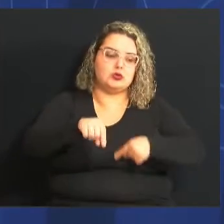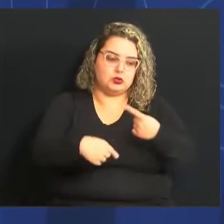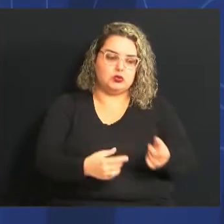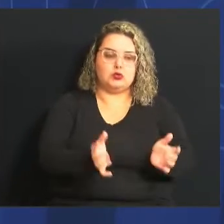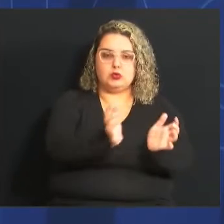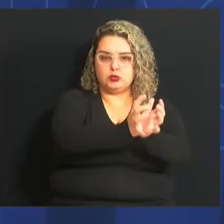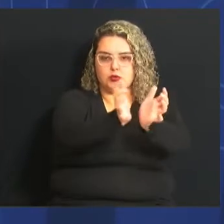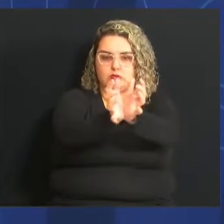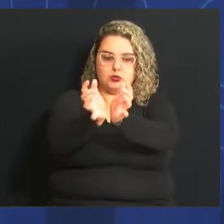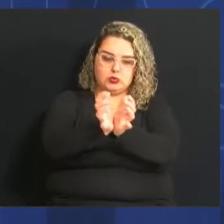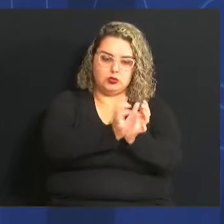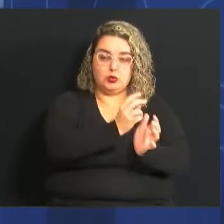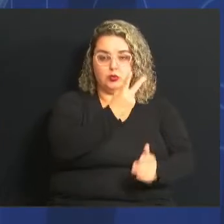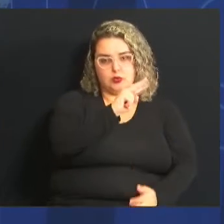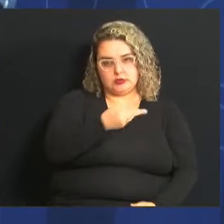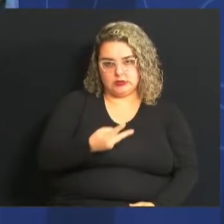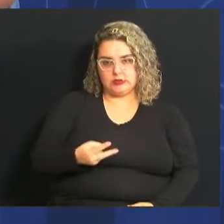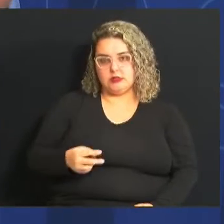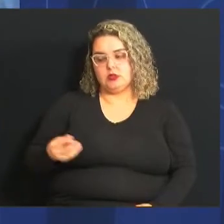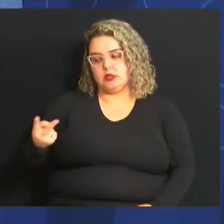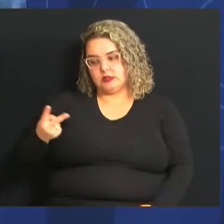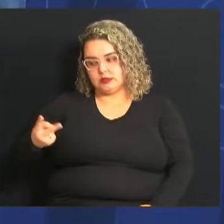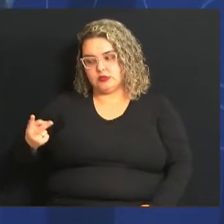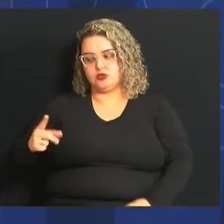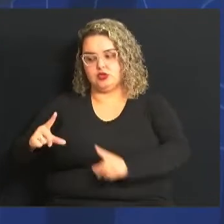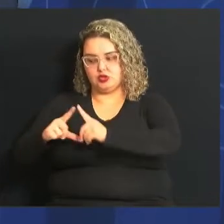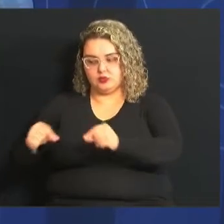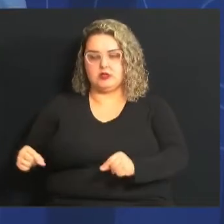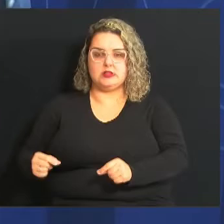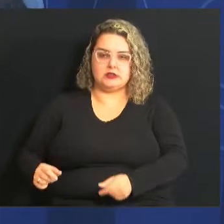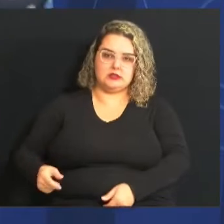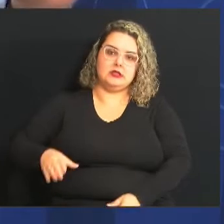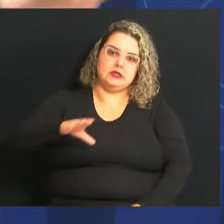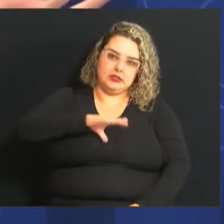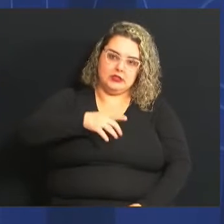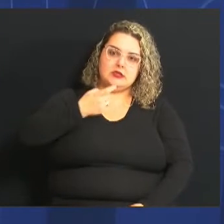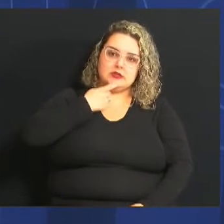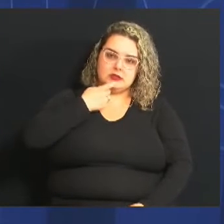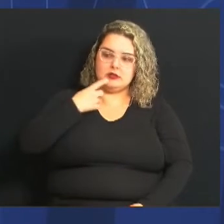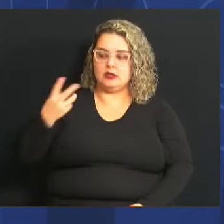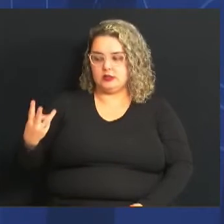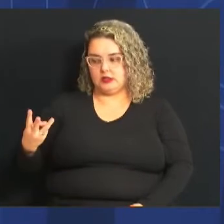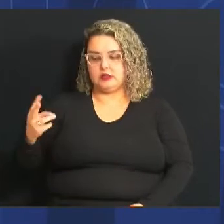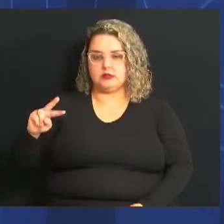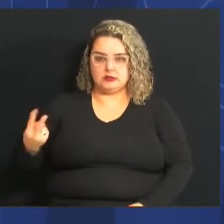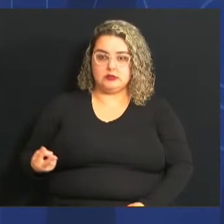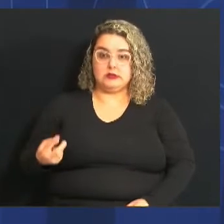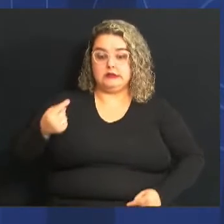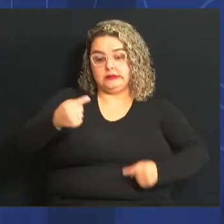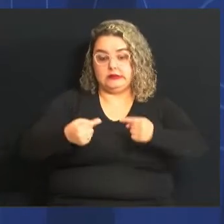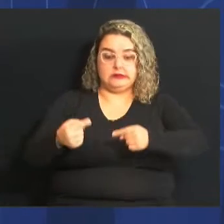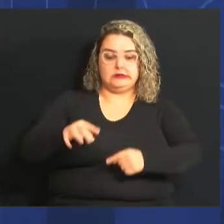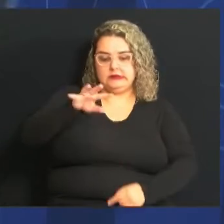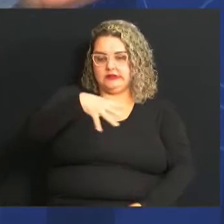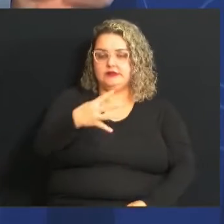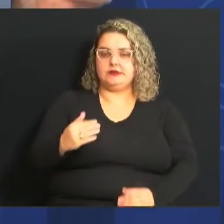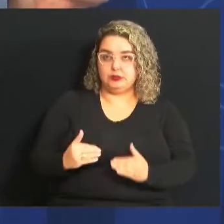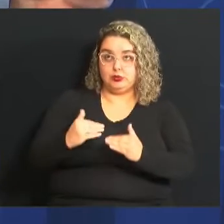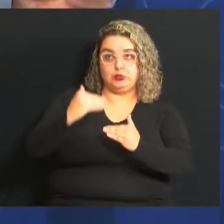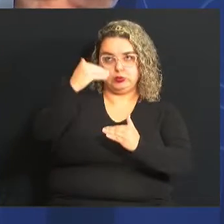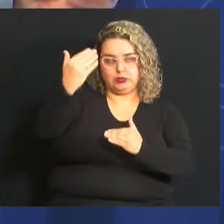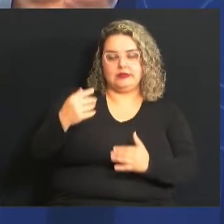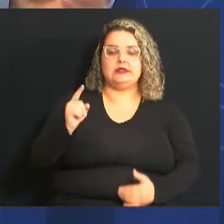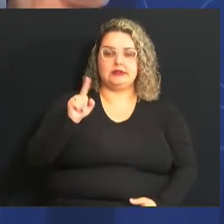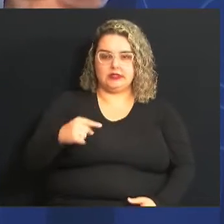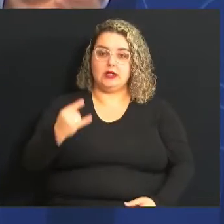apenas 2 vezes. Então, tá na parte de cima da tabela, brigando pelas primeiras posições, que é o que interessa. Ainda